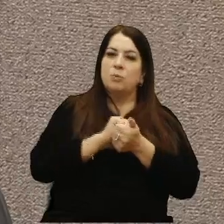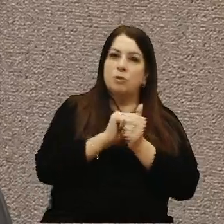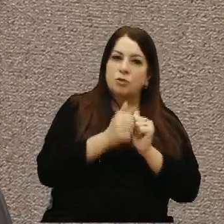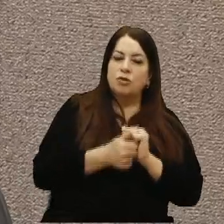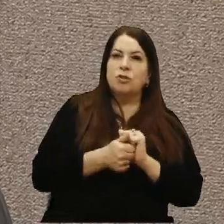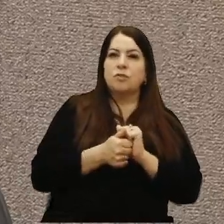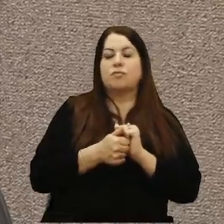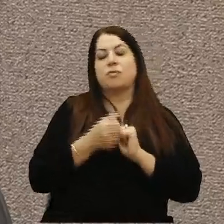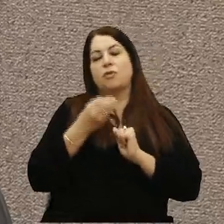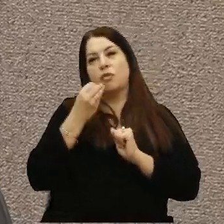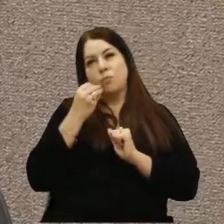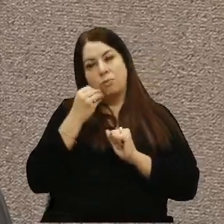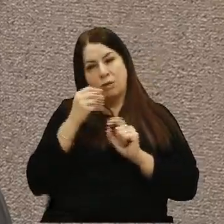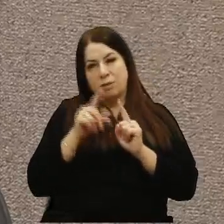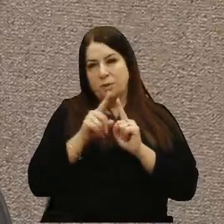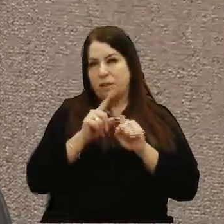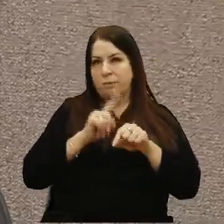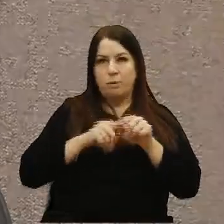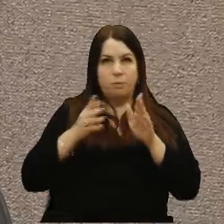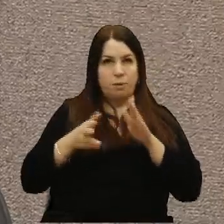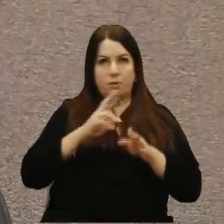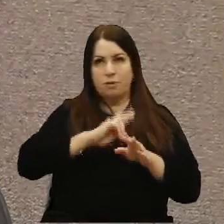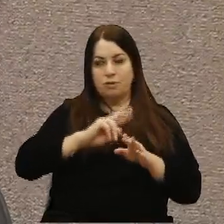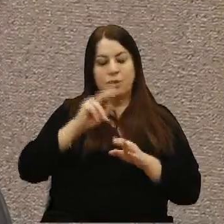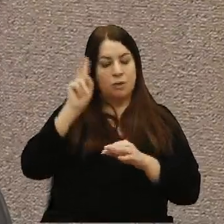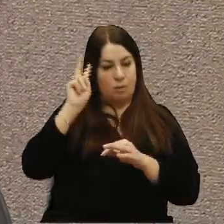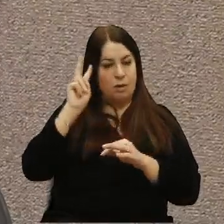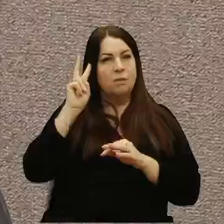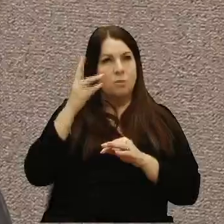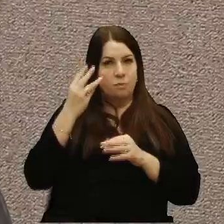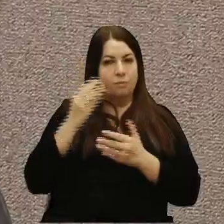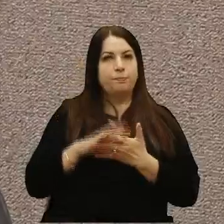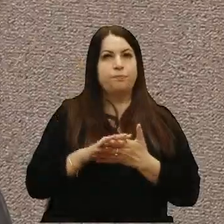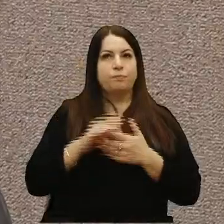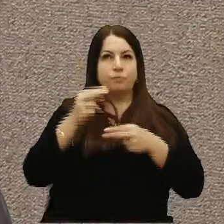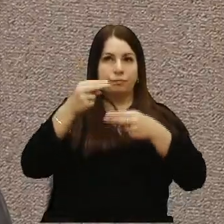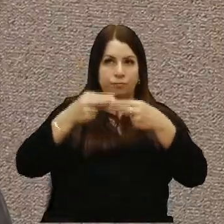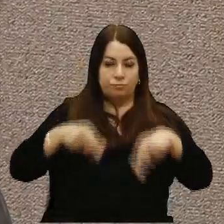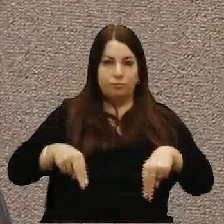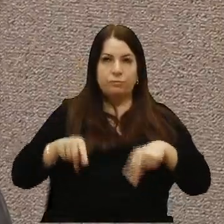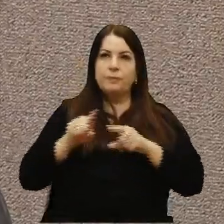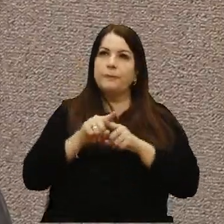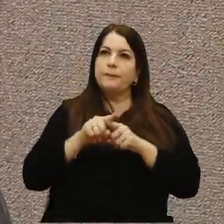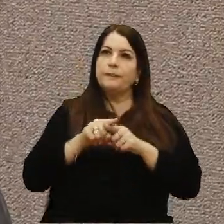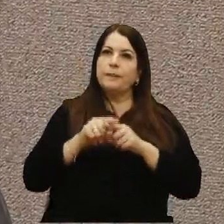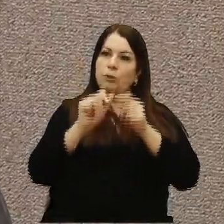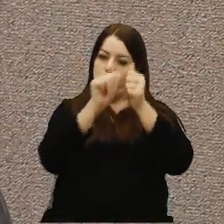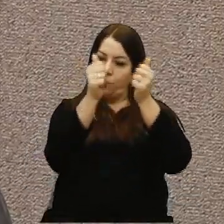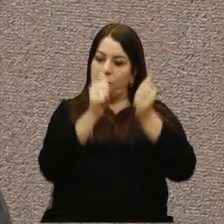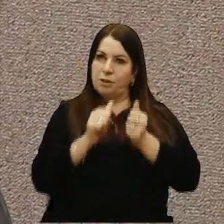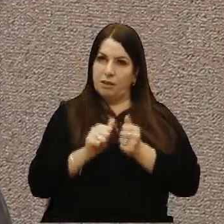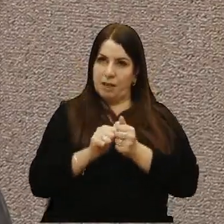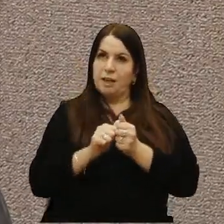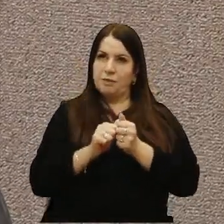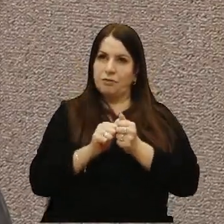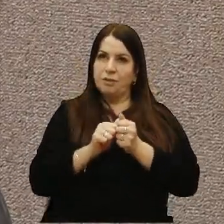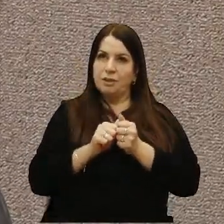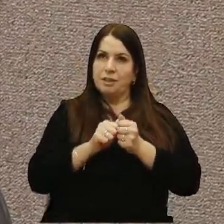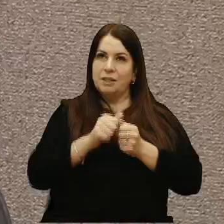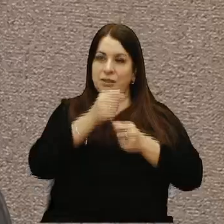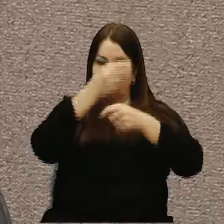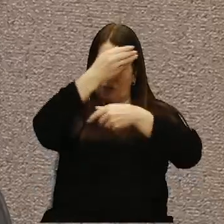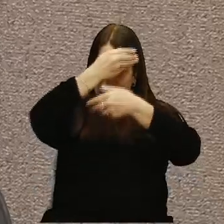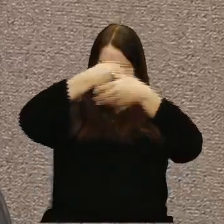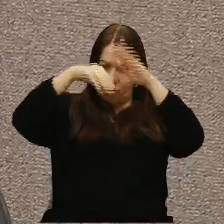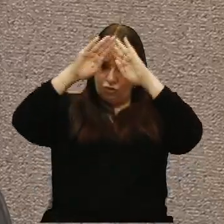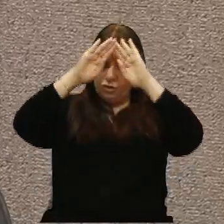esportivos e, obviamente, fala isso de momentos religiosos. Eu lembro muito da inauguração do monumento do Orixá Ogum, trabalhava ainda à época